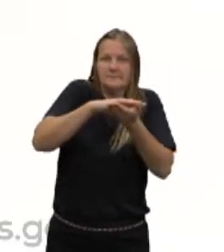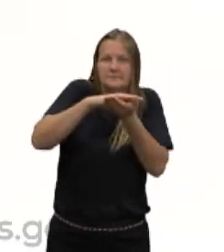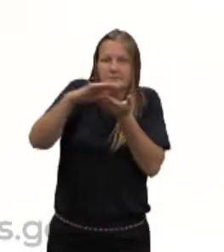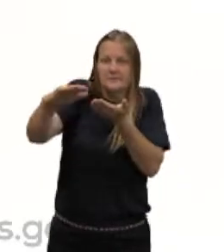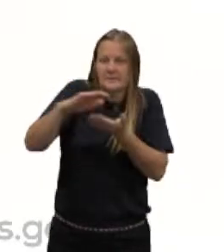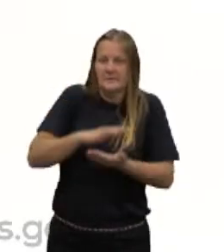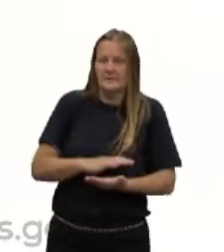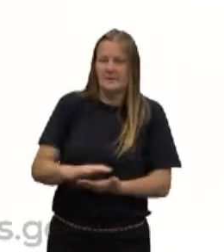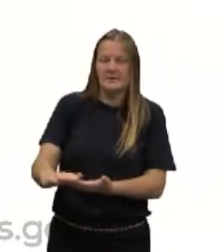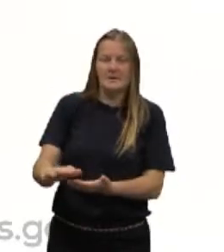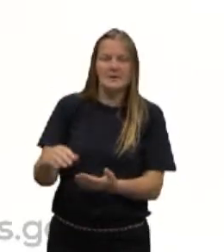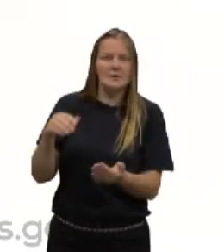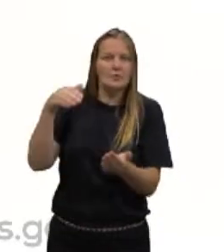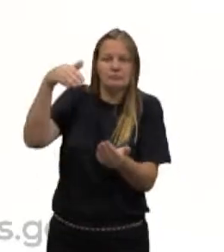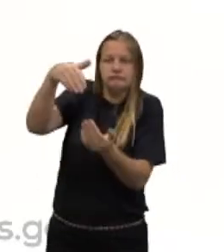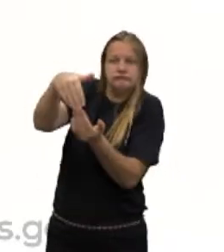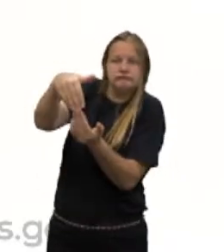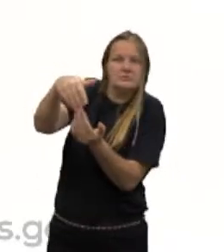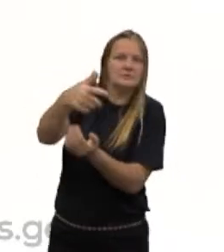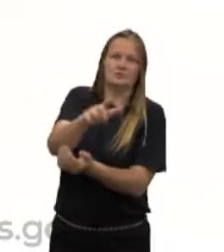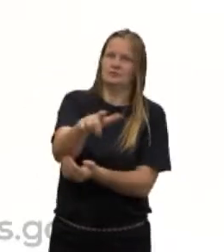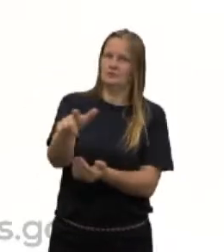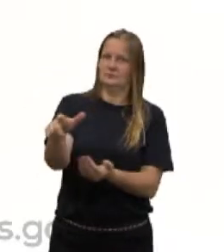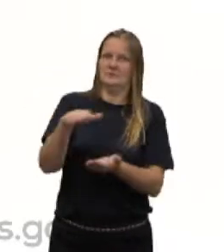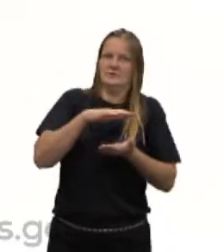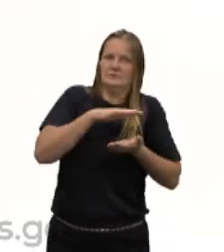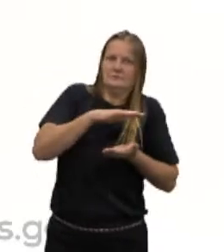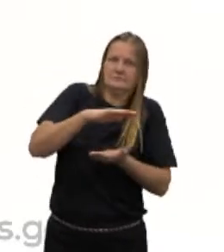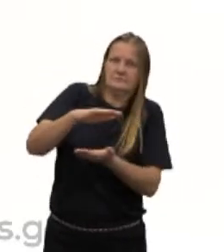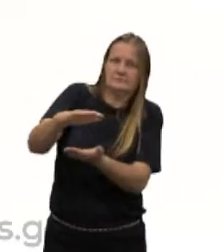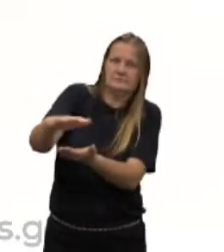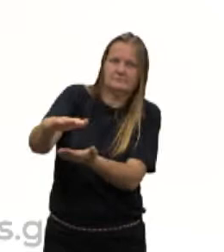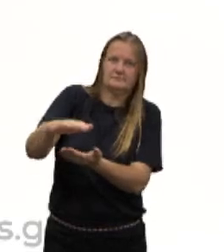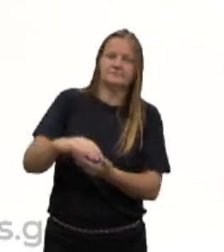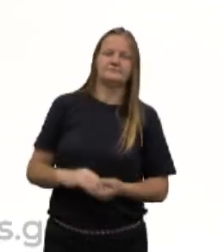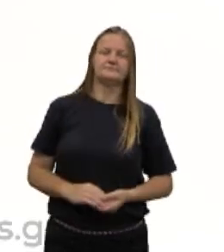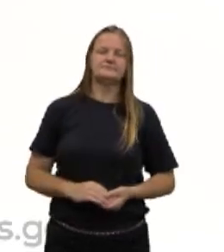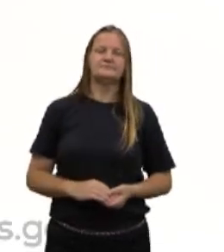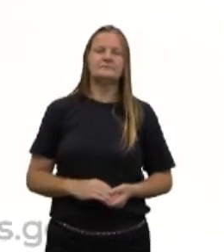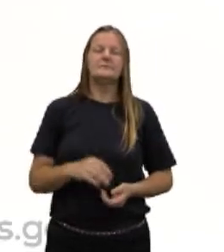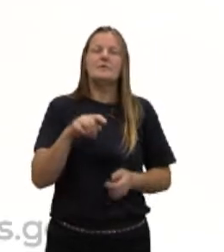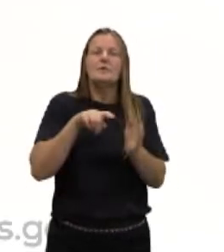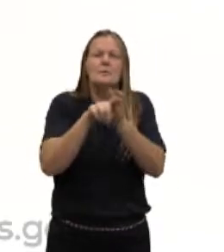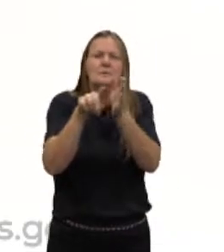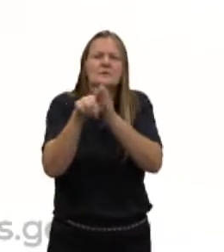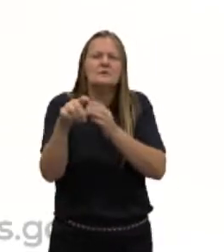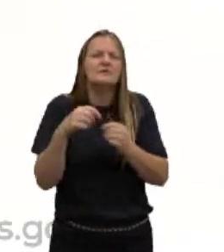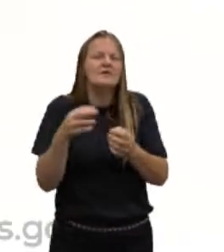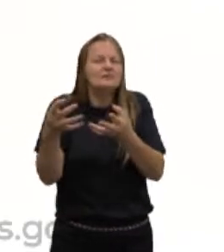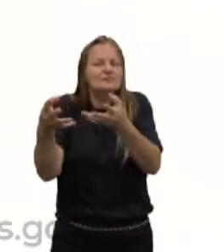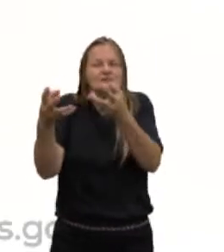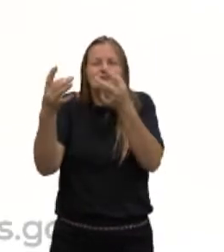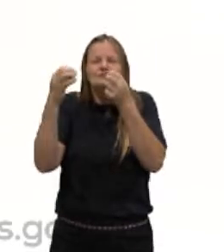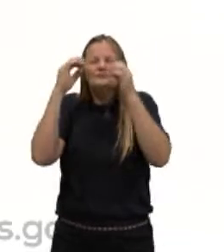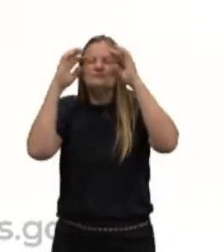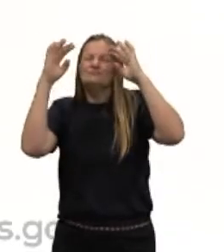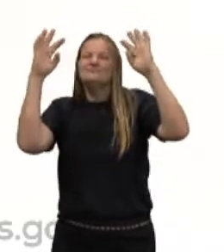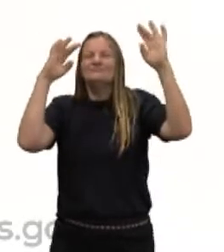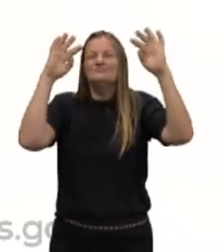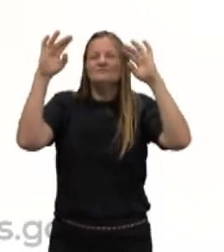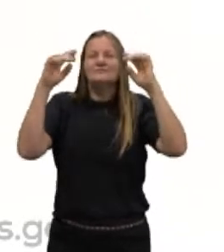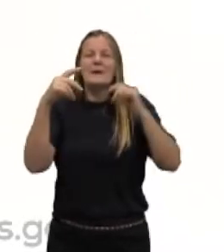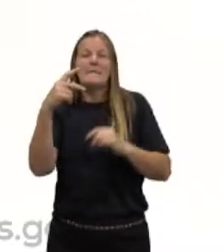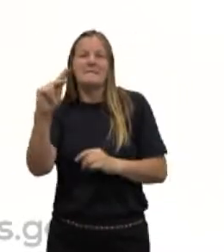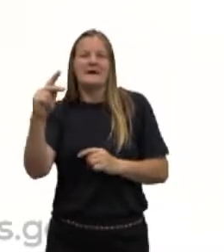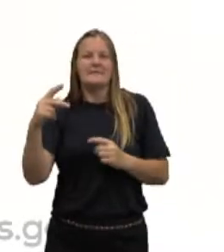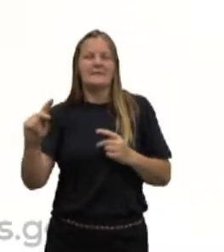pontos comuns também. Então, eu trouxe ali os dois exemplos. Quando tu me pergunta e quando tu faz a tua explicação do para,